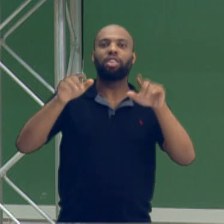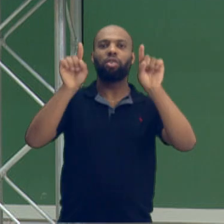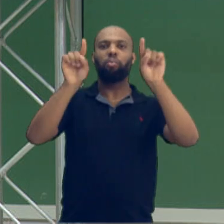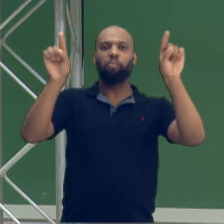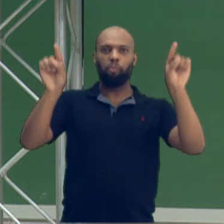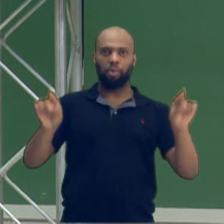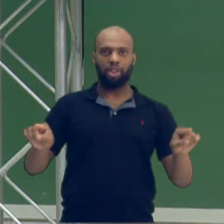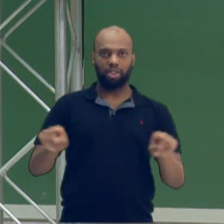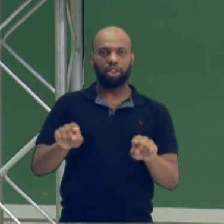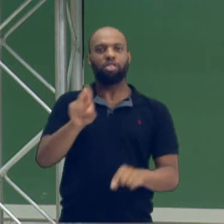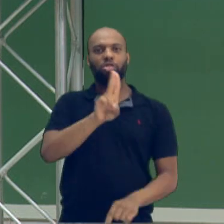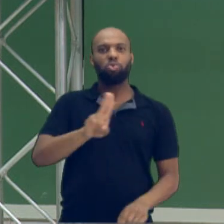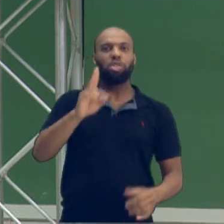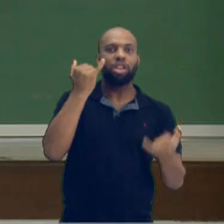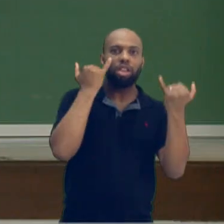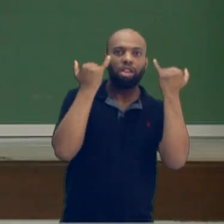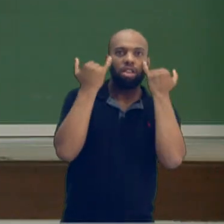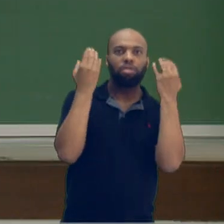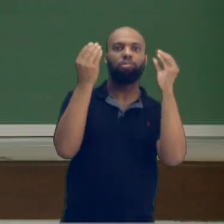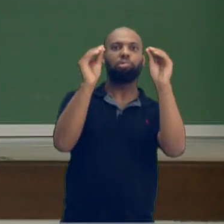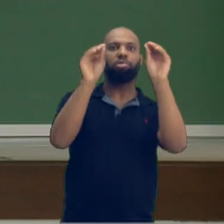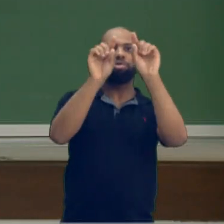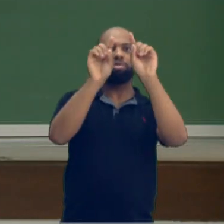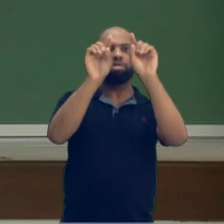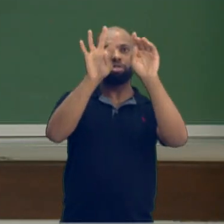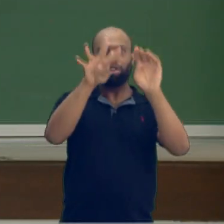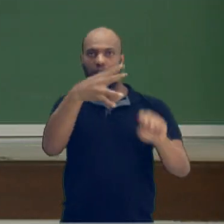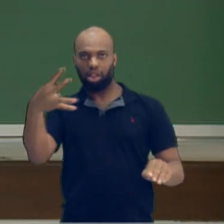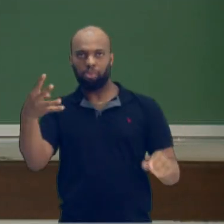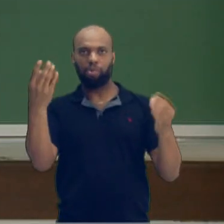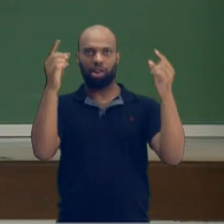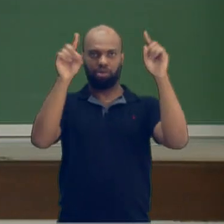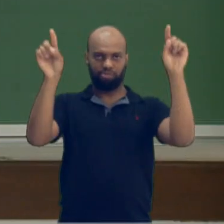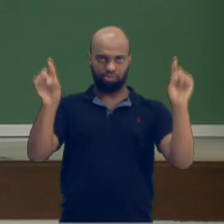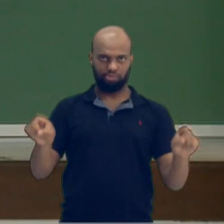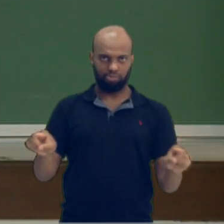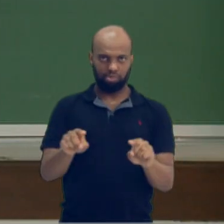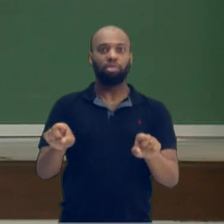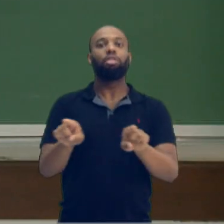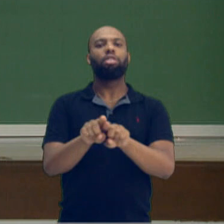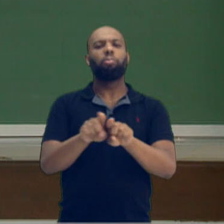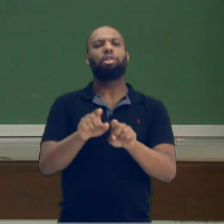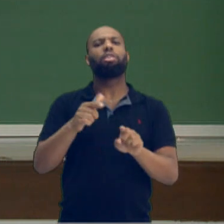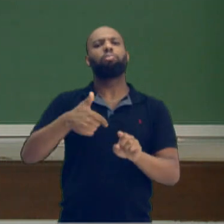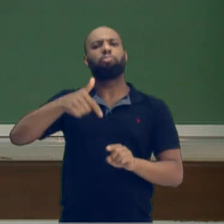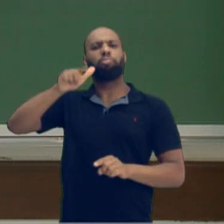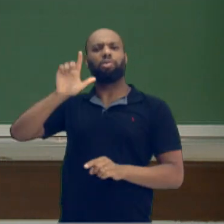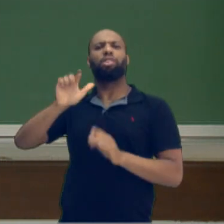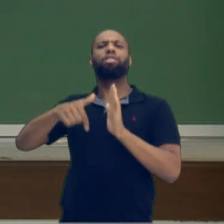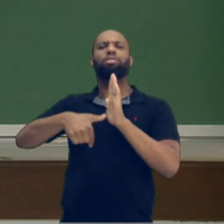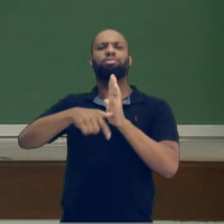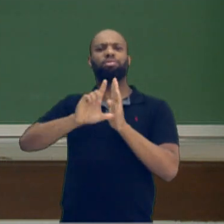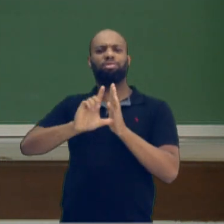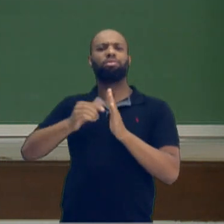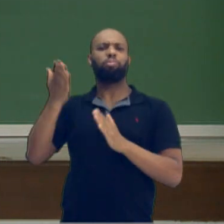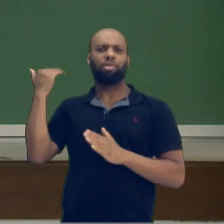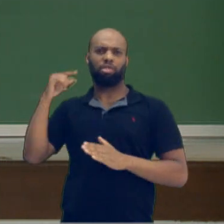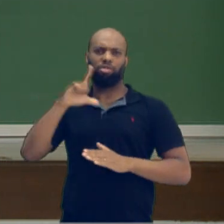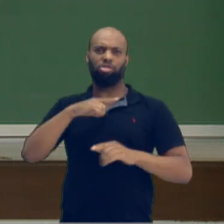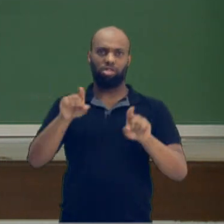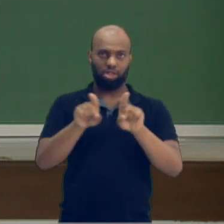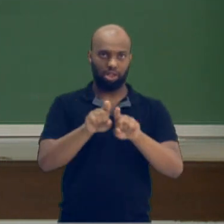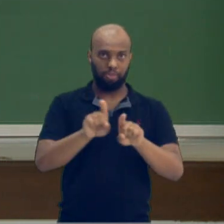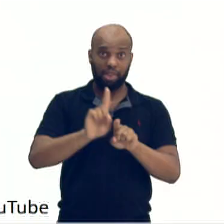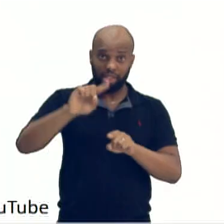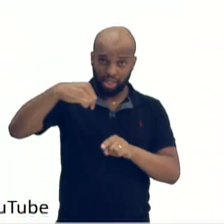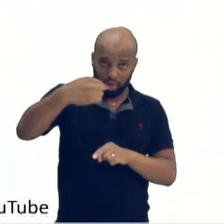vai trabalhar com esses dados em forma de tabelas, perfeito? E a gente já tem lá no passado. E depois, né,